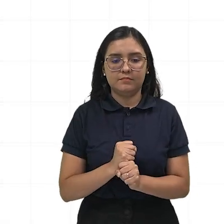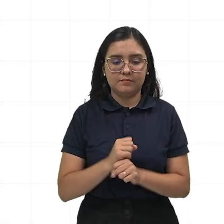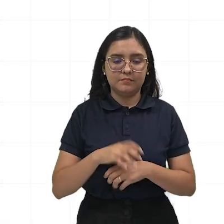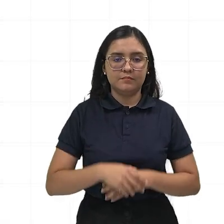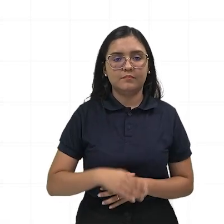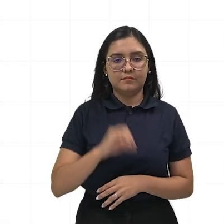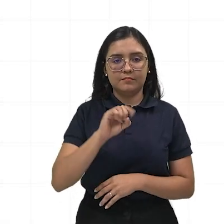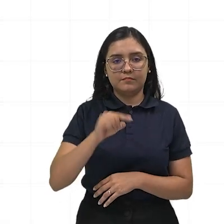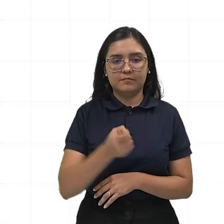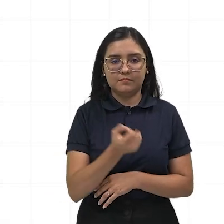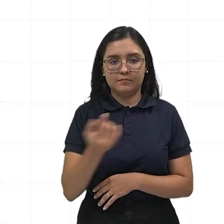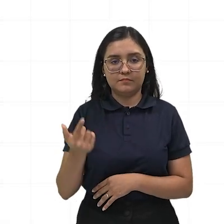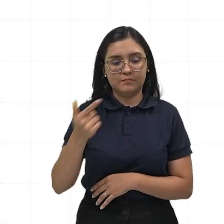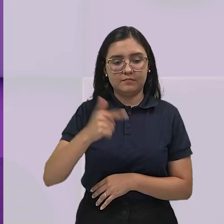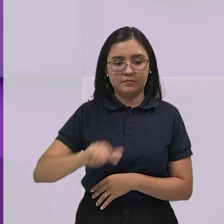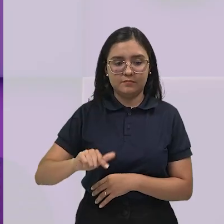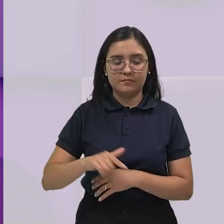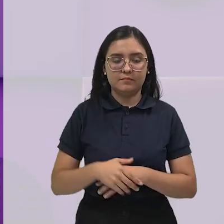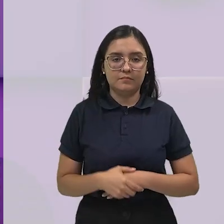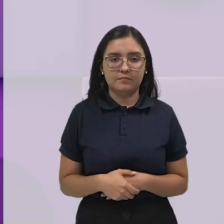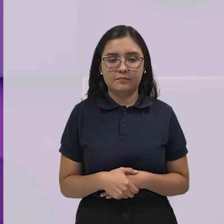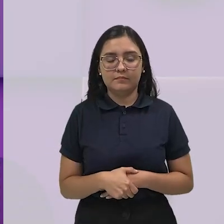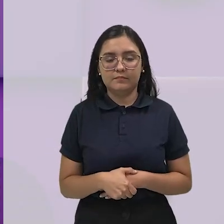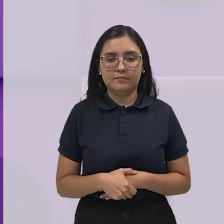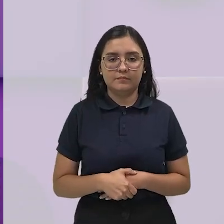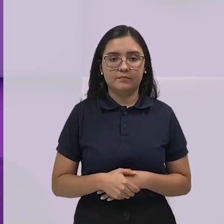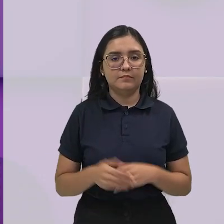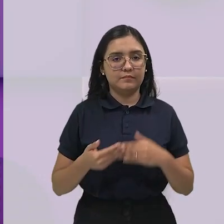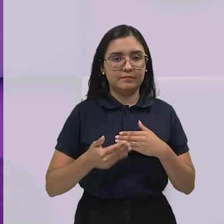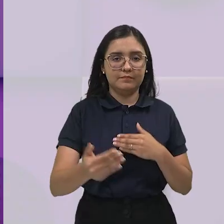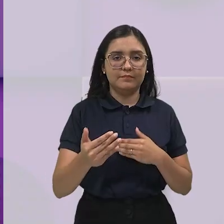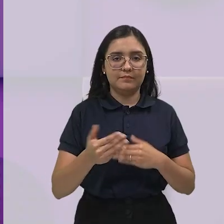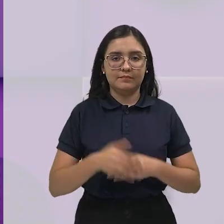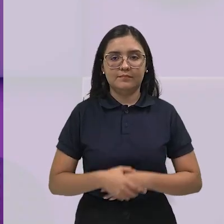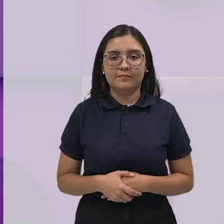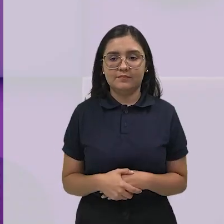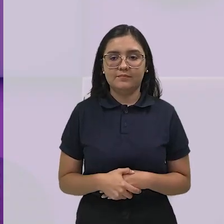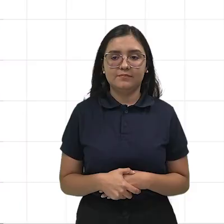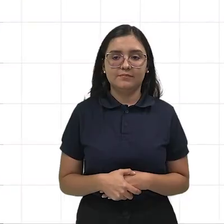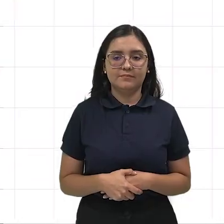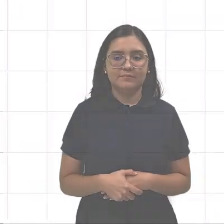dízima periódica. Vamos à nossa aula.